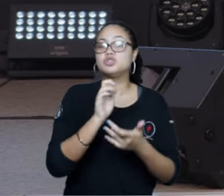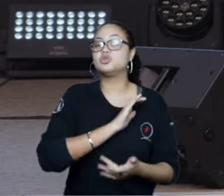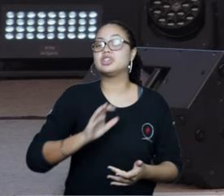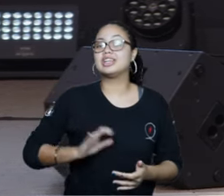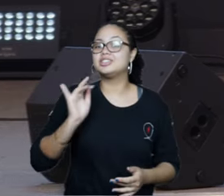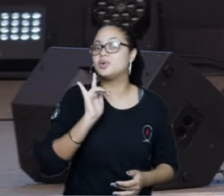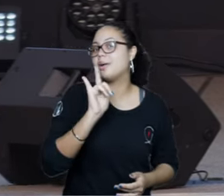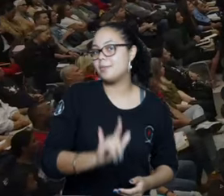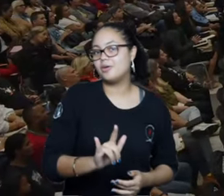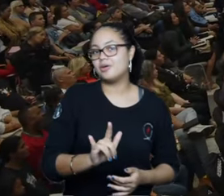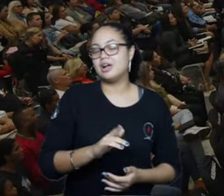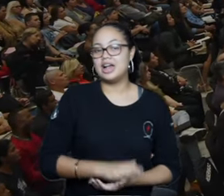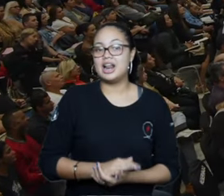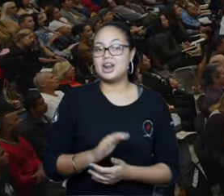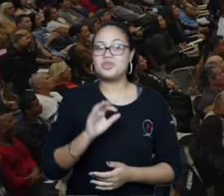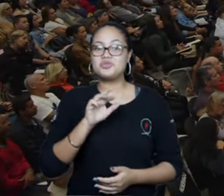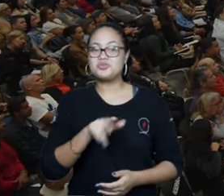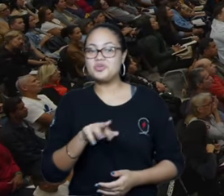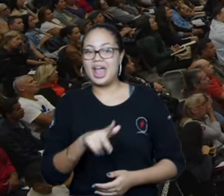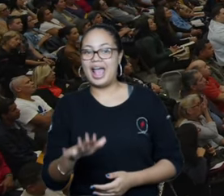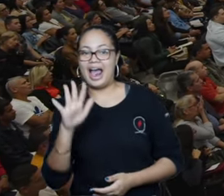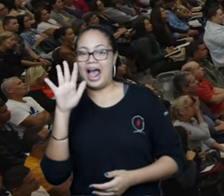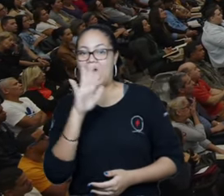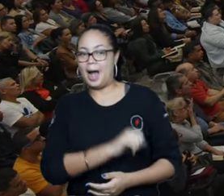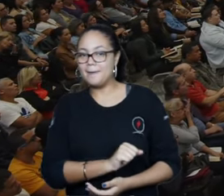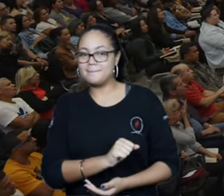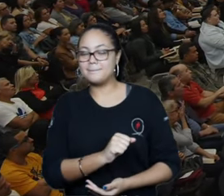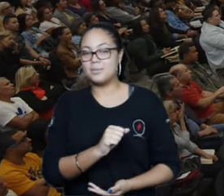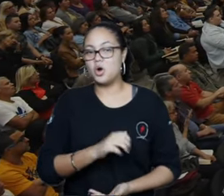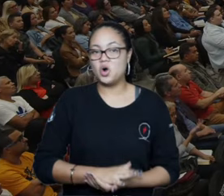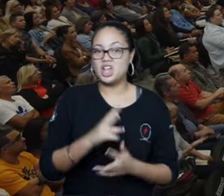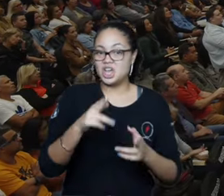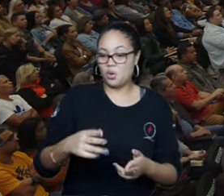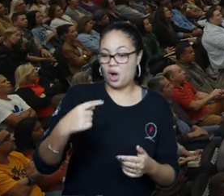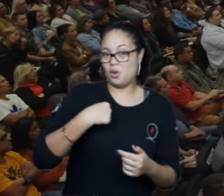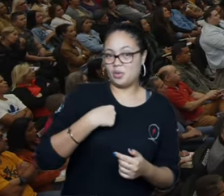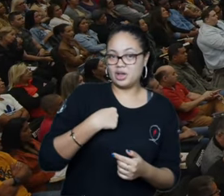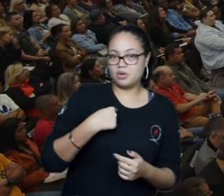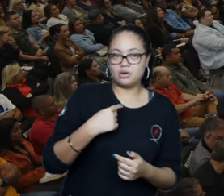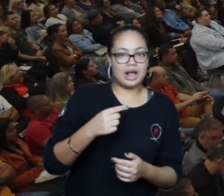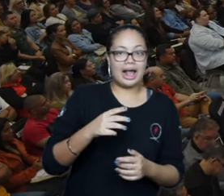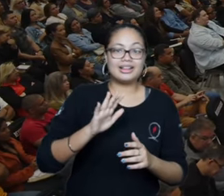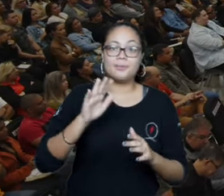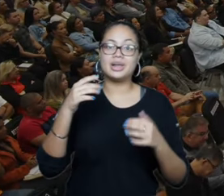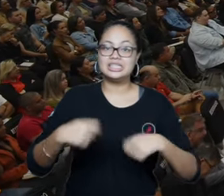tenho que amar com amor que está em mim eu tenho que amar com amor de Cristo